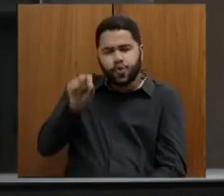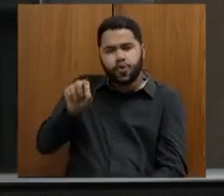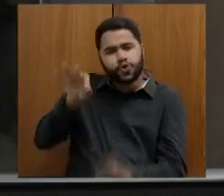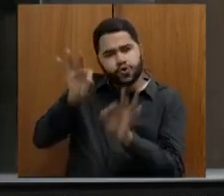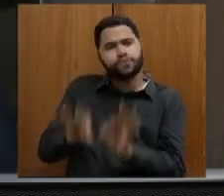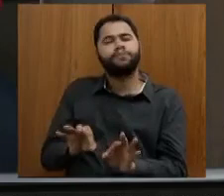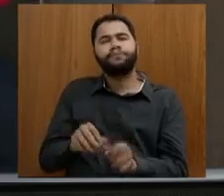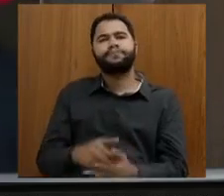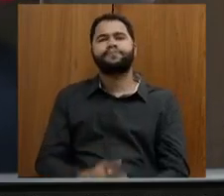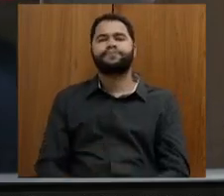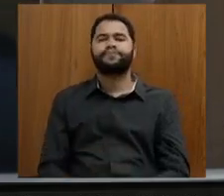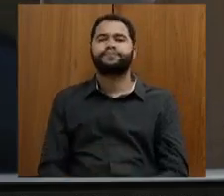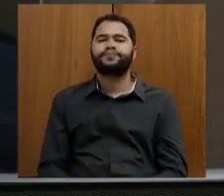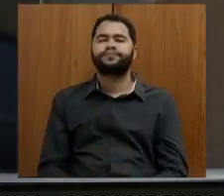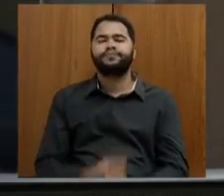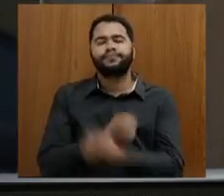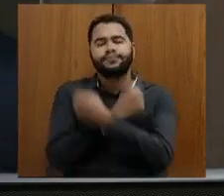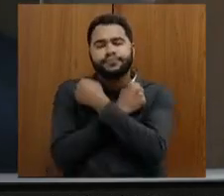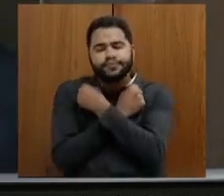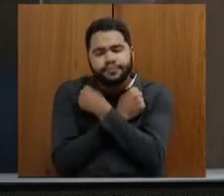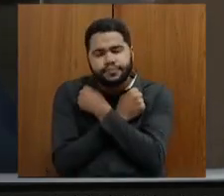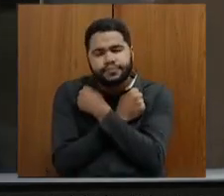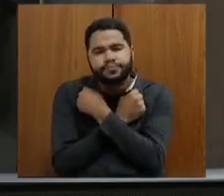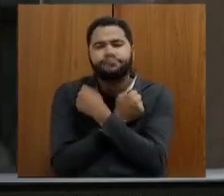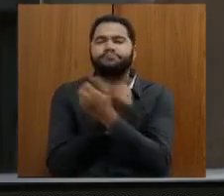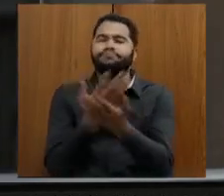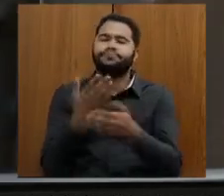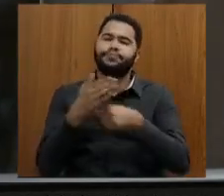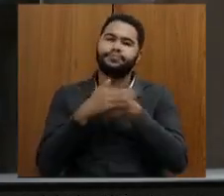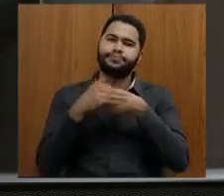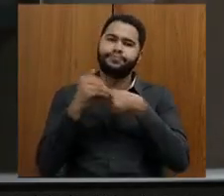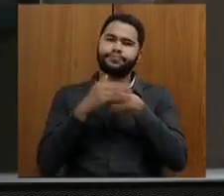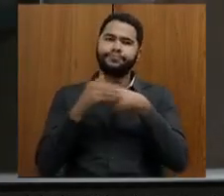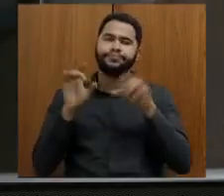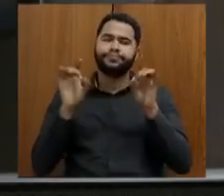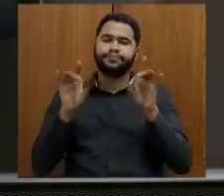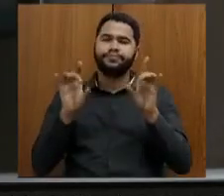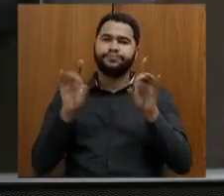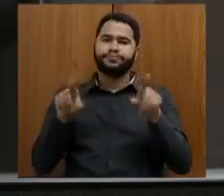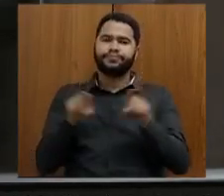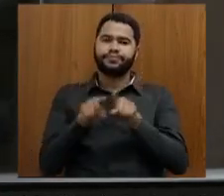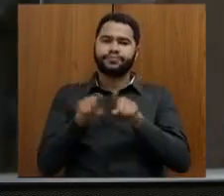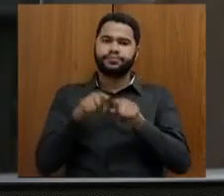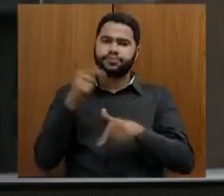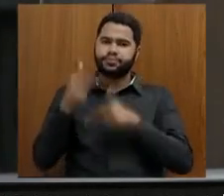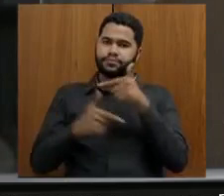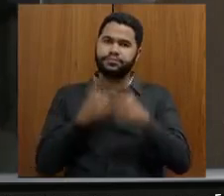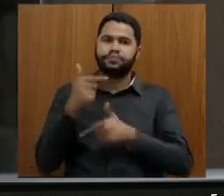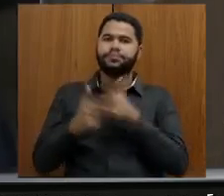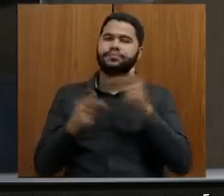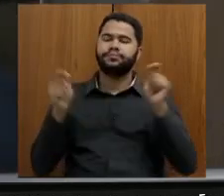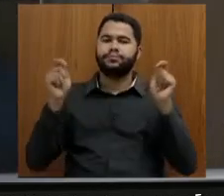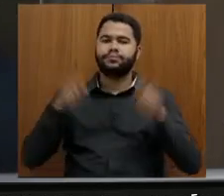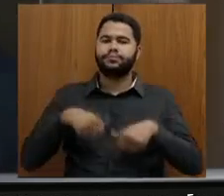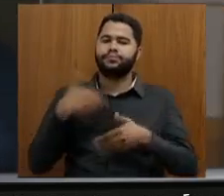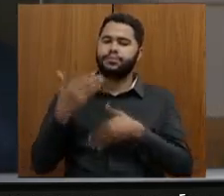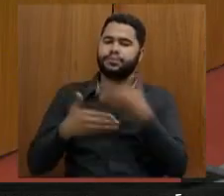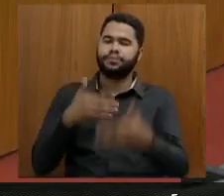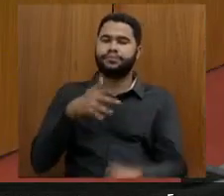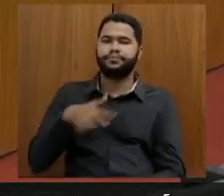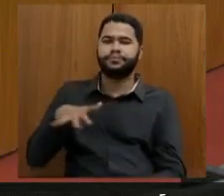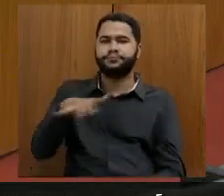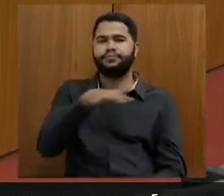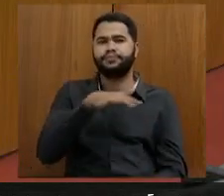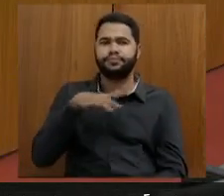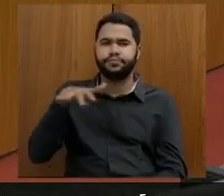também vamos lá na Rodrigo Manda um abraço para ler o Ricardo que a gente tem um carinho especial também pelo trabalho sério e competente que desenvolve na